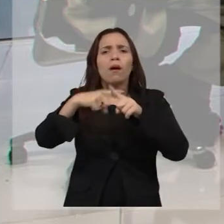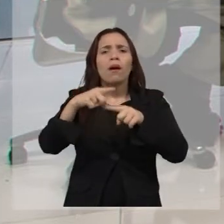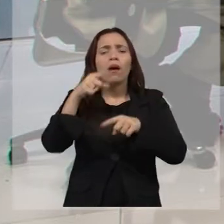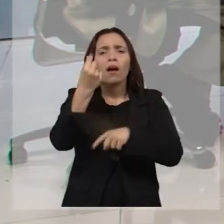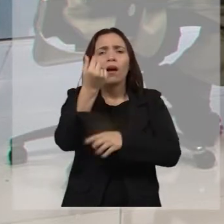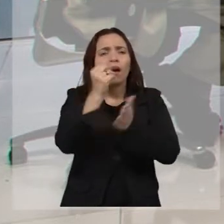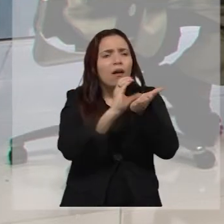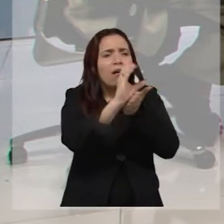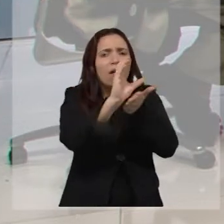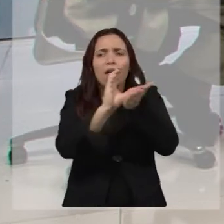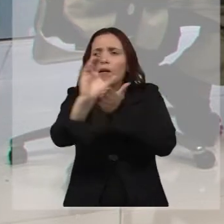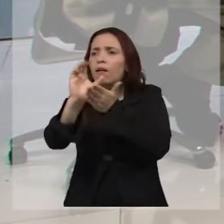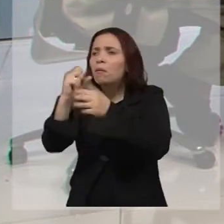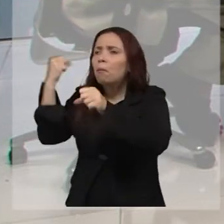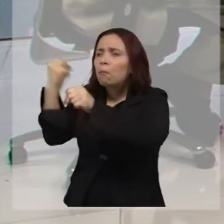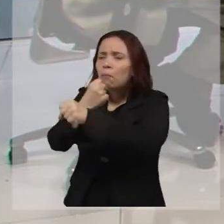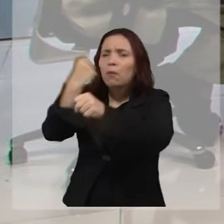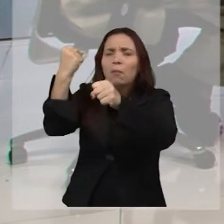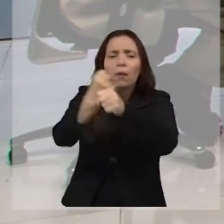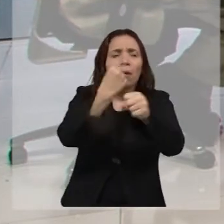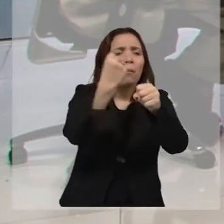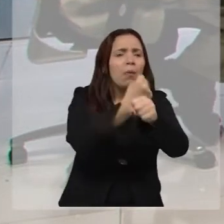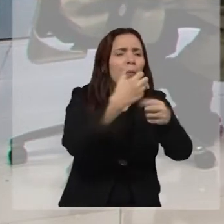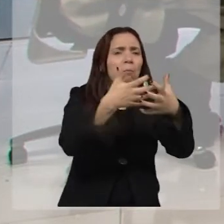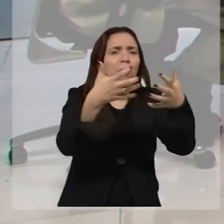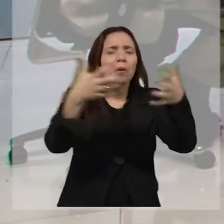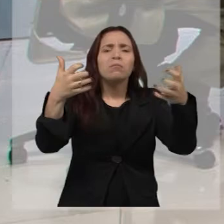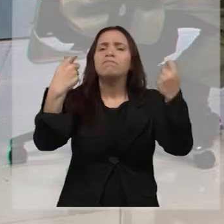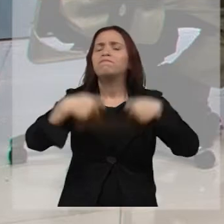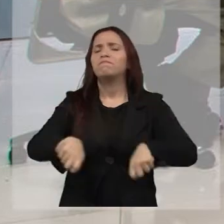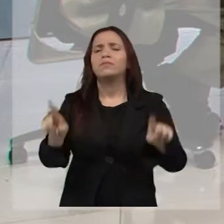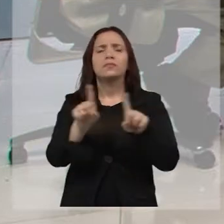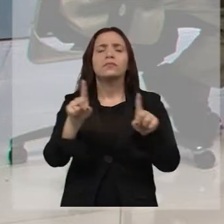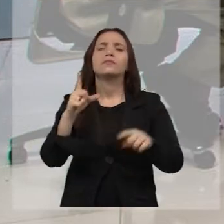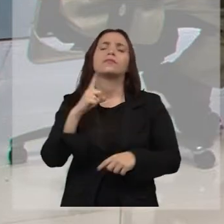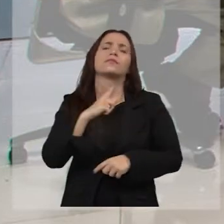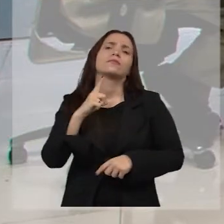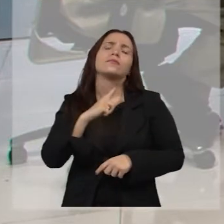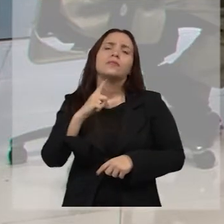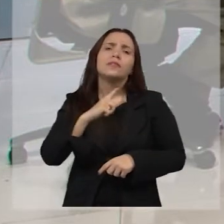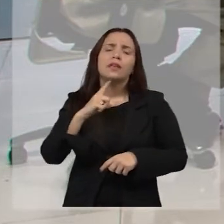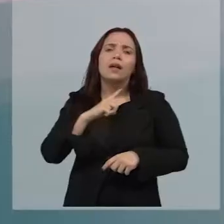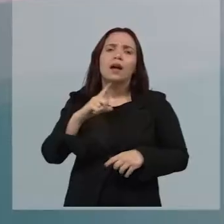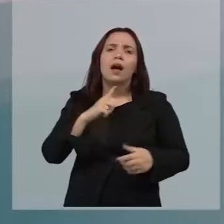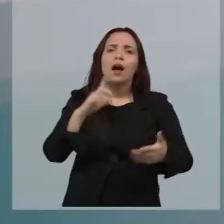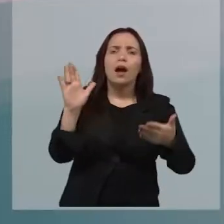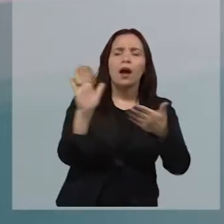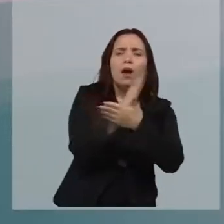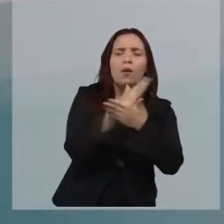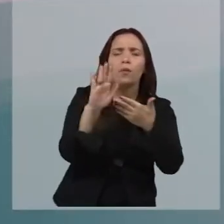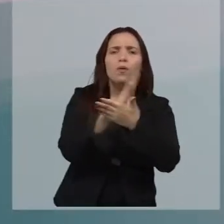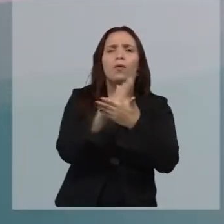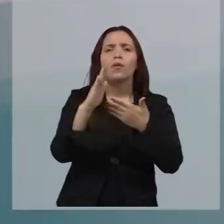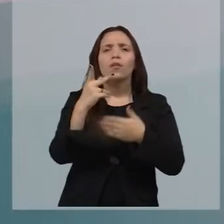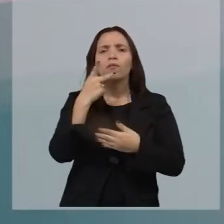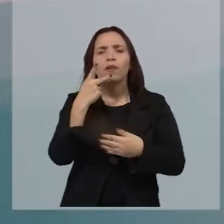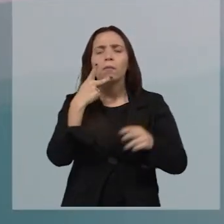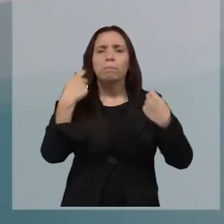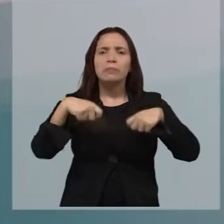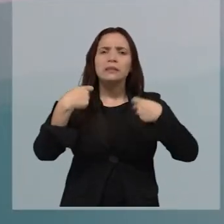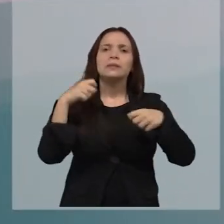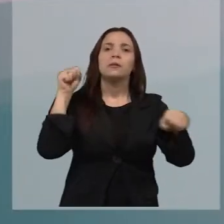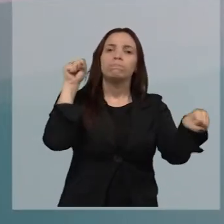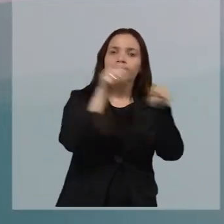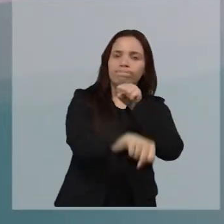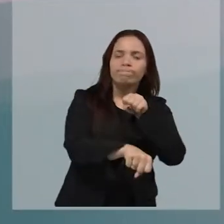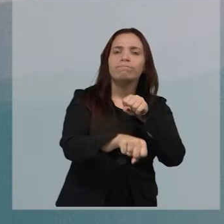que são recursos vultosos, quer dizer, desnecessários. Por isso, tem os que defendem aí o abate, pura e simplesmente, a pena de